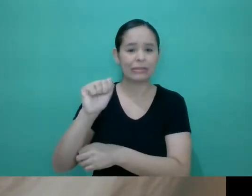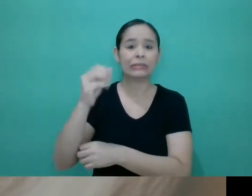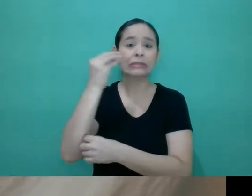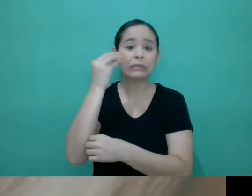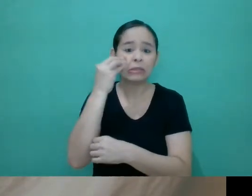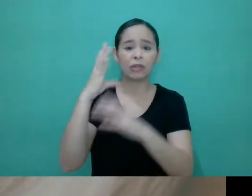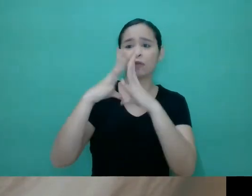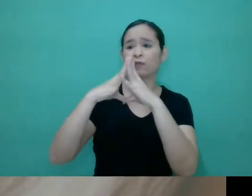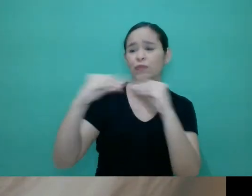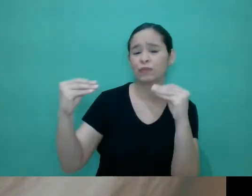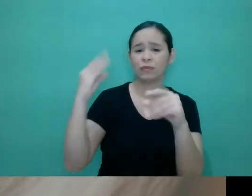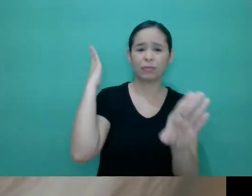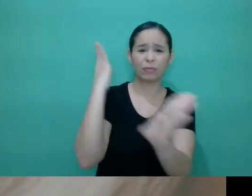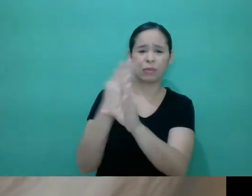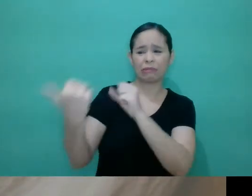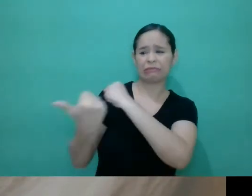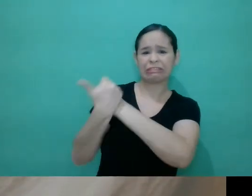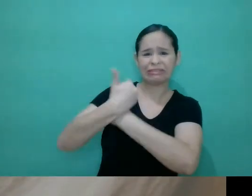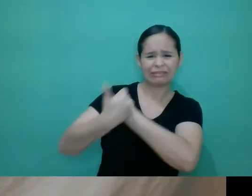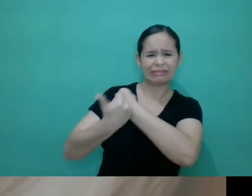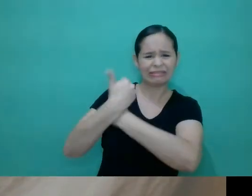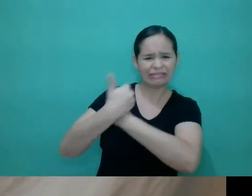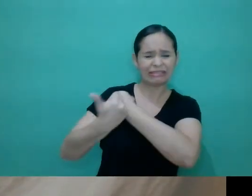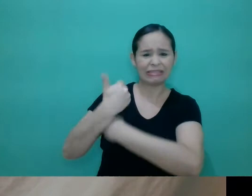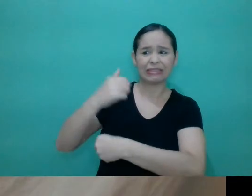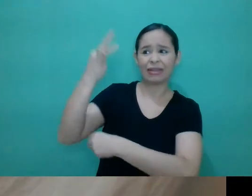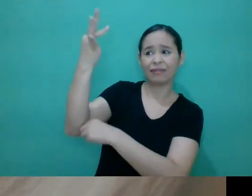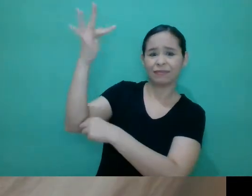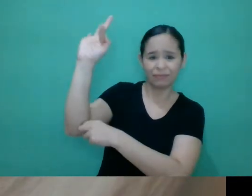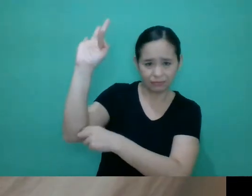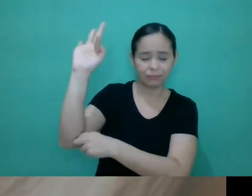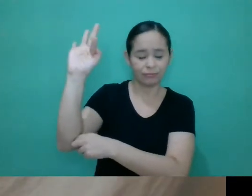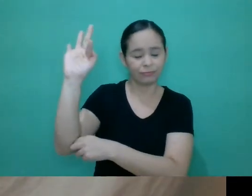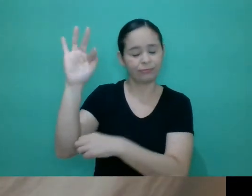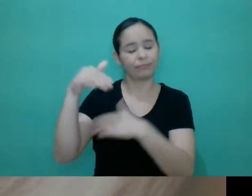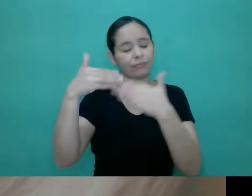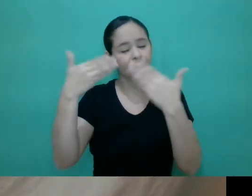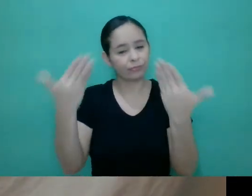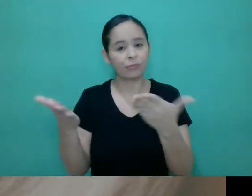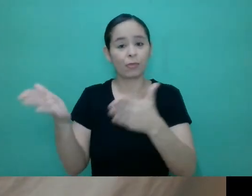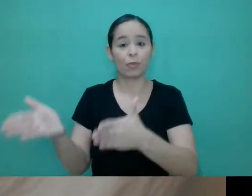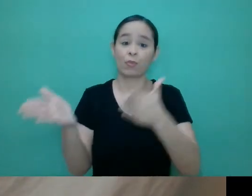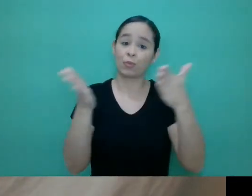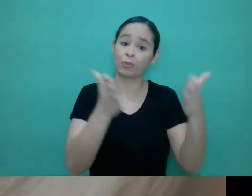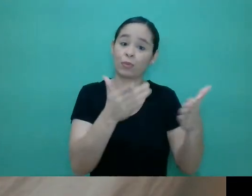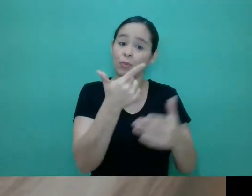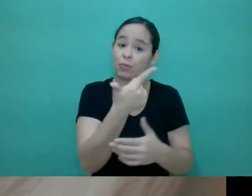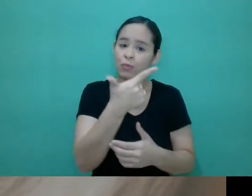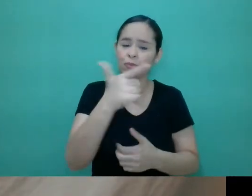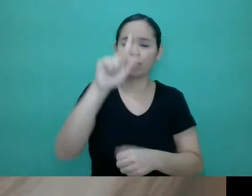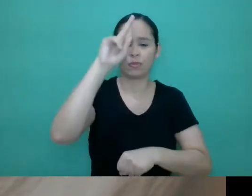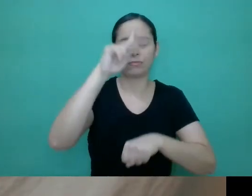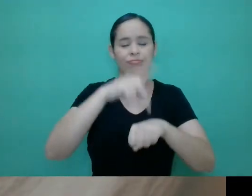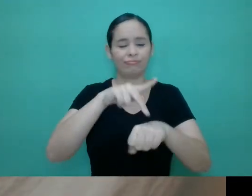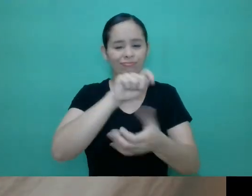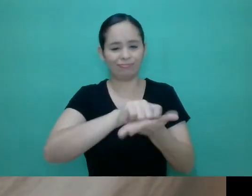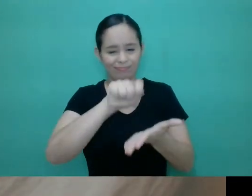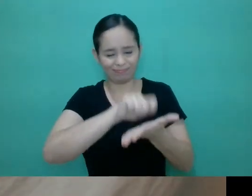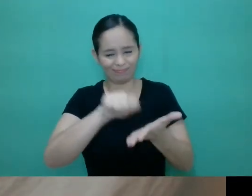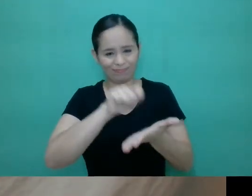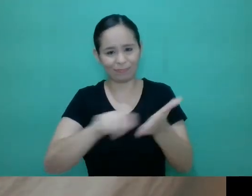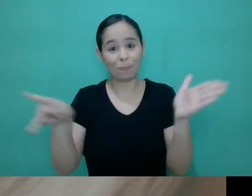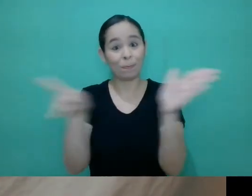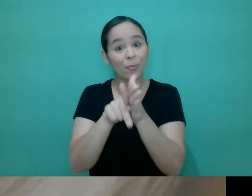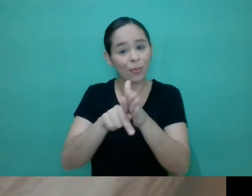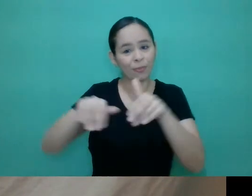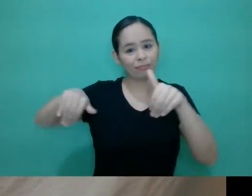esse colonialismo absurdo imposto pela França. Um outro ensaísta que nós vamos ter importante da Guiana